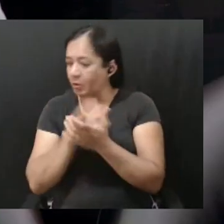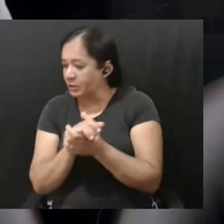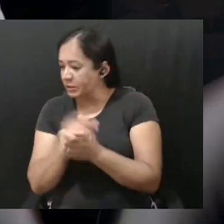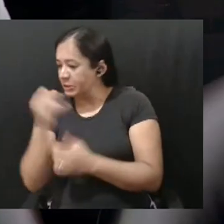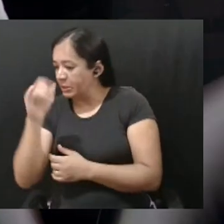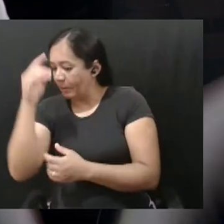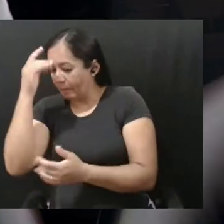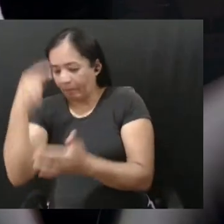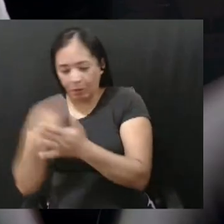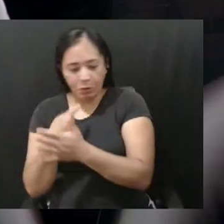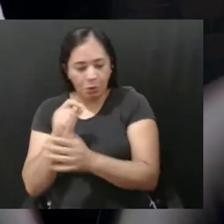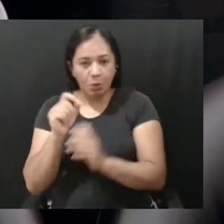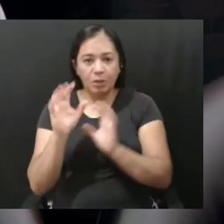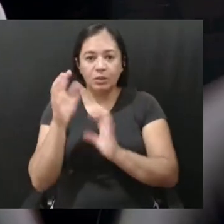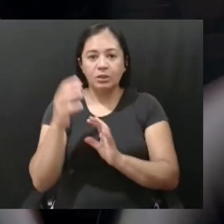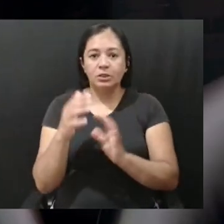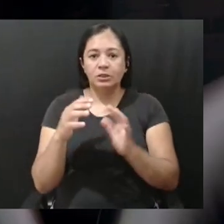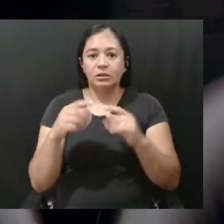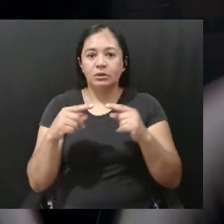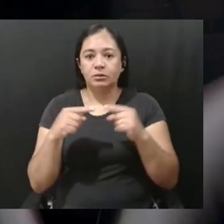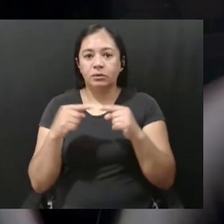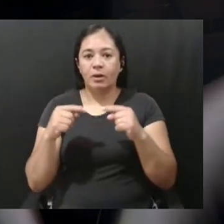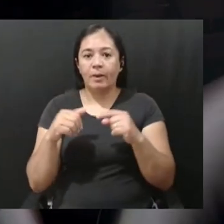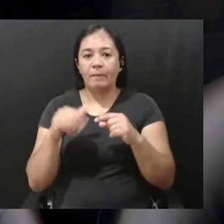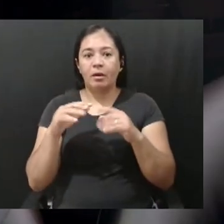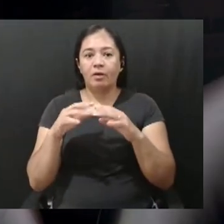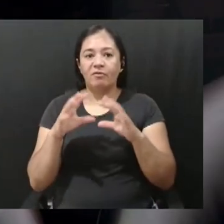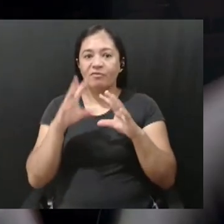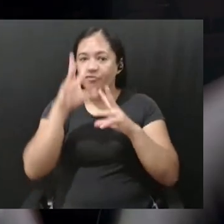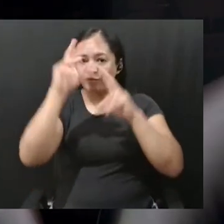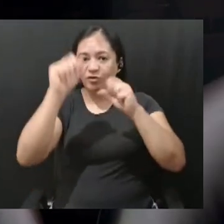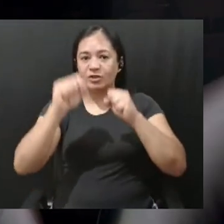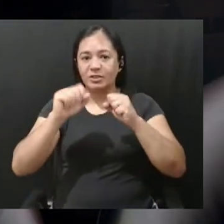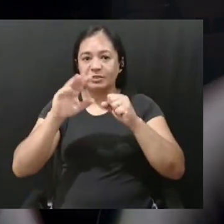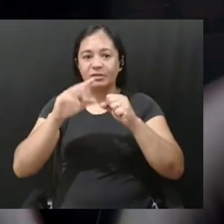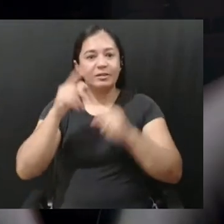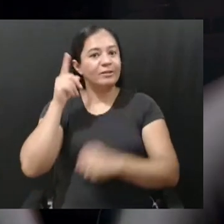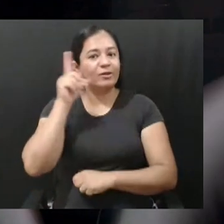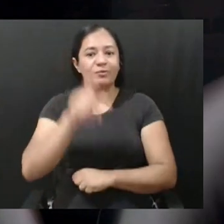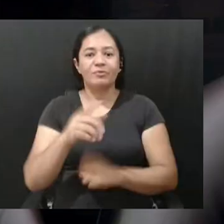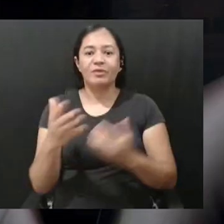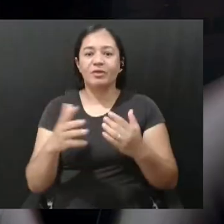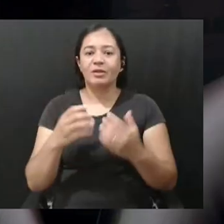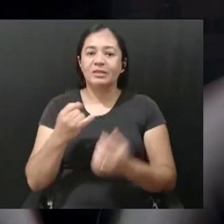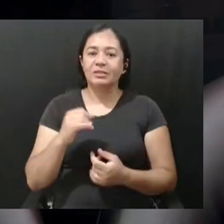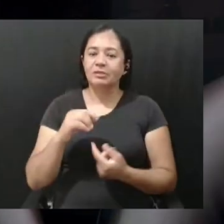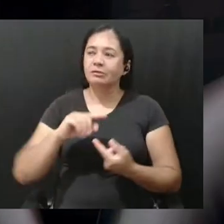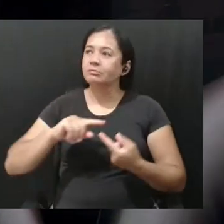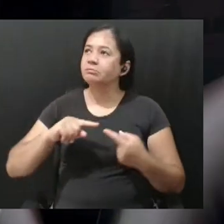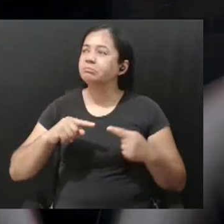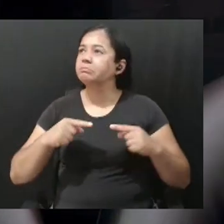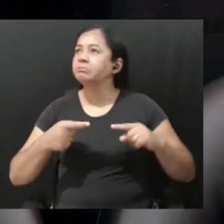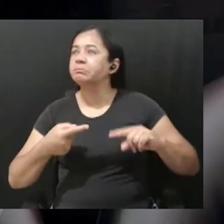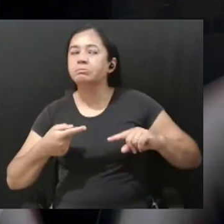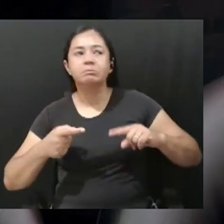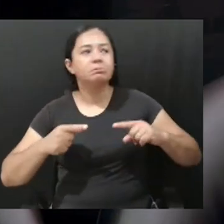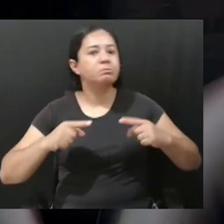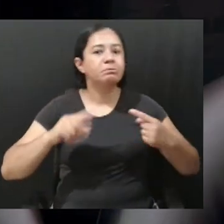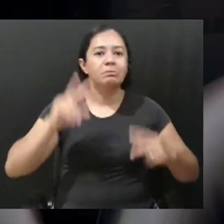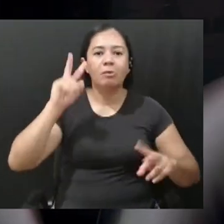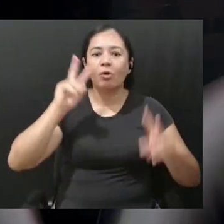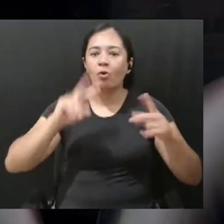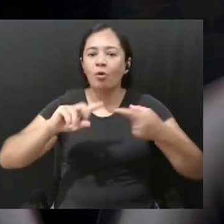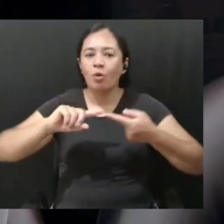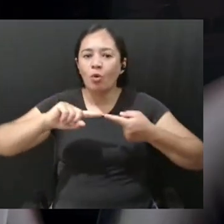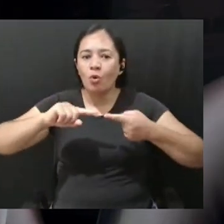tenso, ó. Quanto mais força eu faço, menos eu consigo. Uau! Agora se eu começo a olhar para uma outra perspectiva, pensar assim, olha, eu não